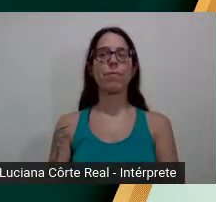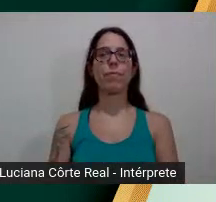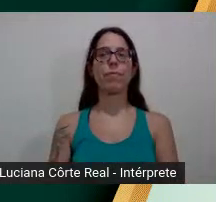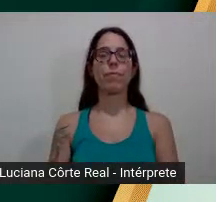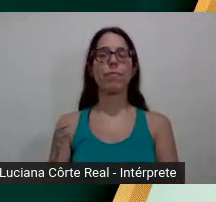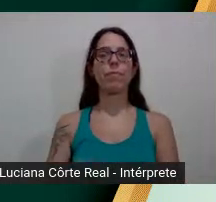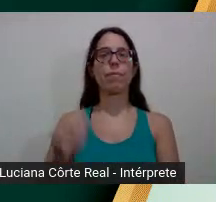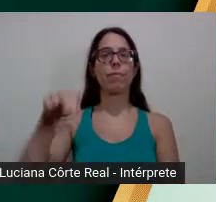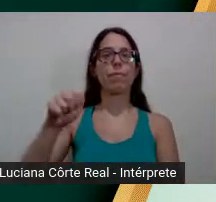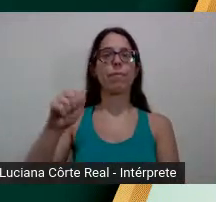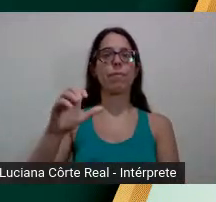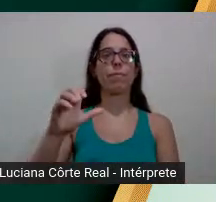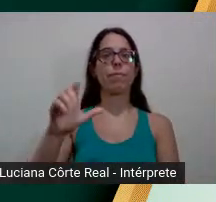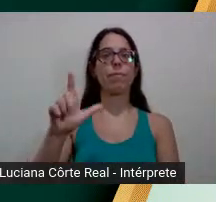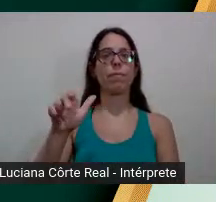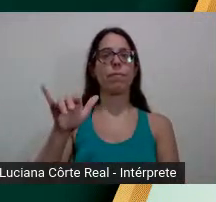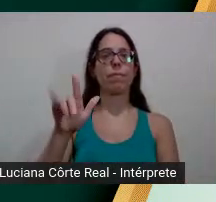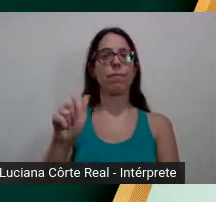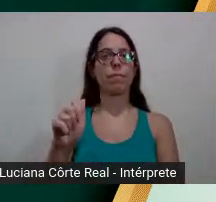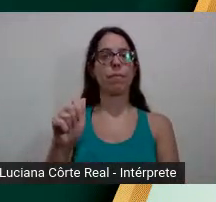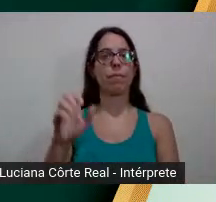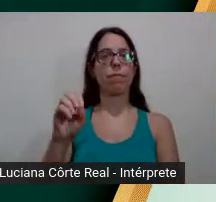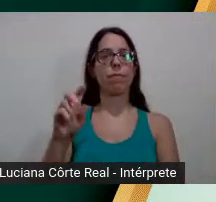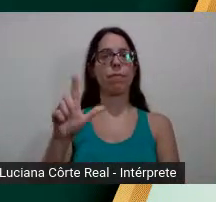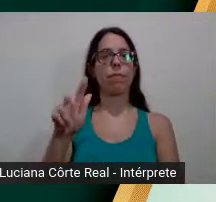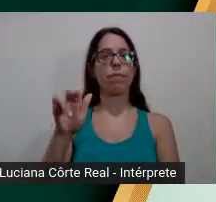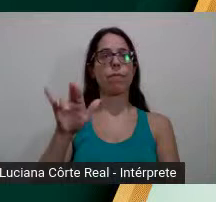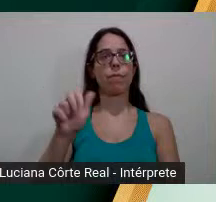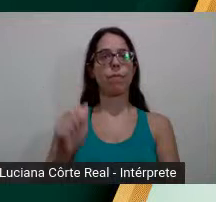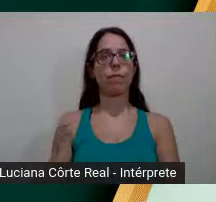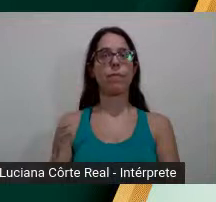Ana Cláudia Toledo de Oliveira.